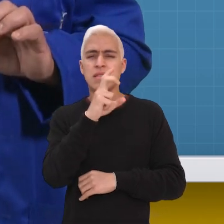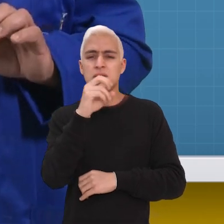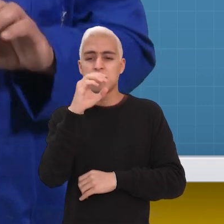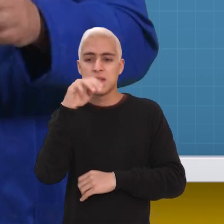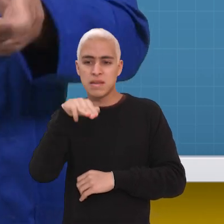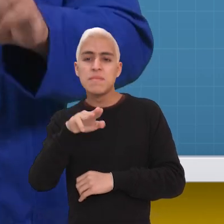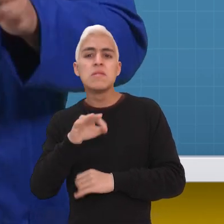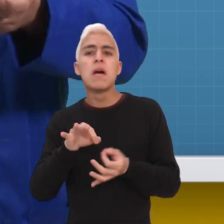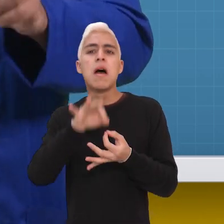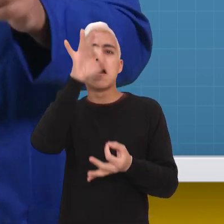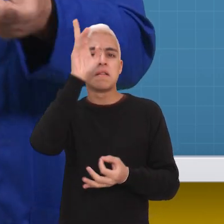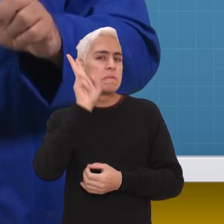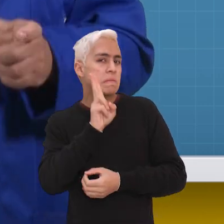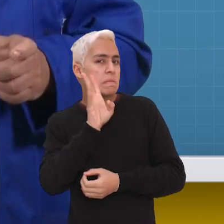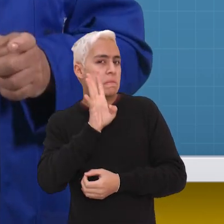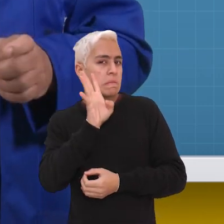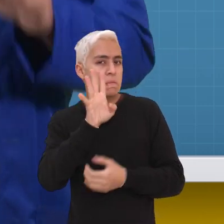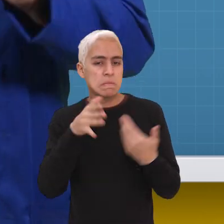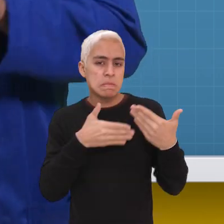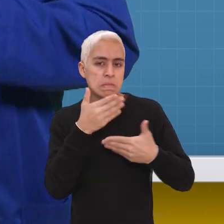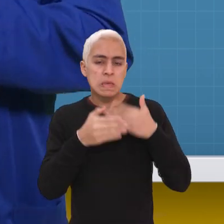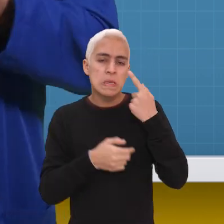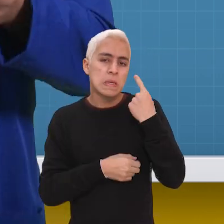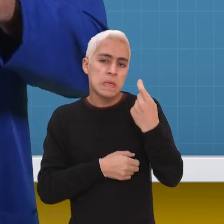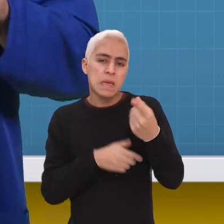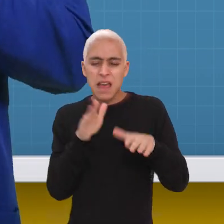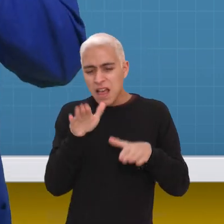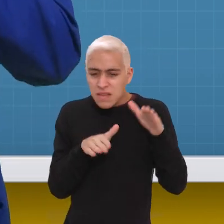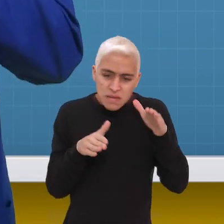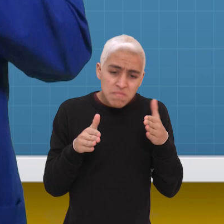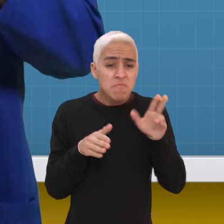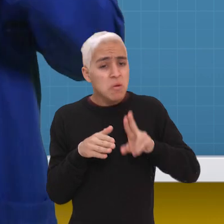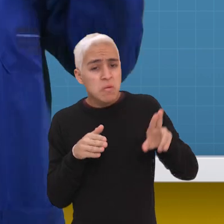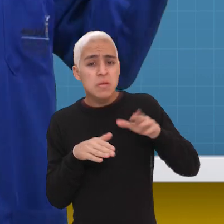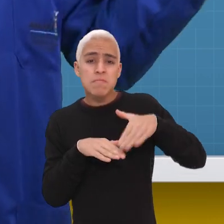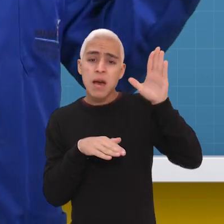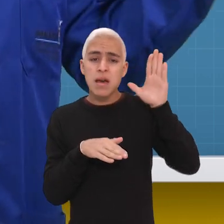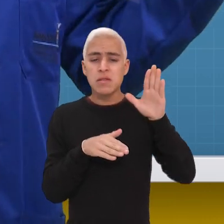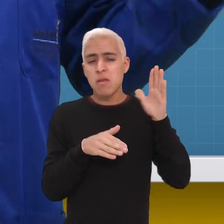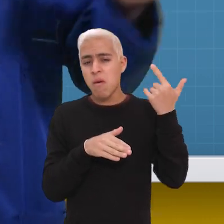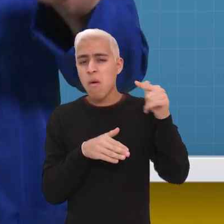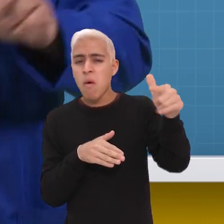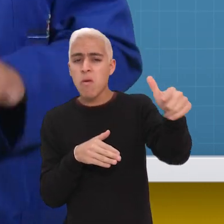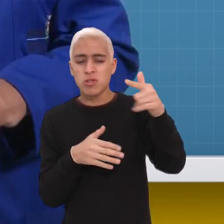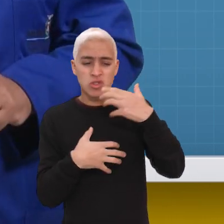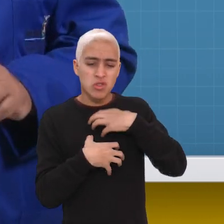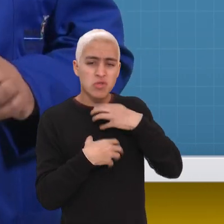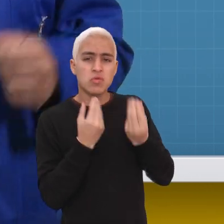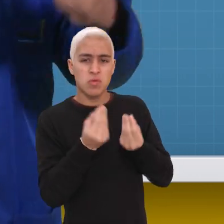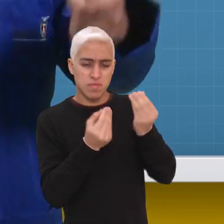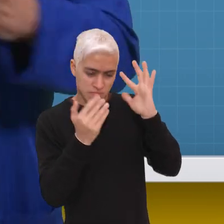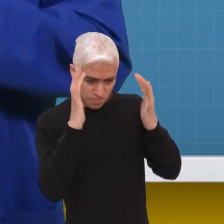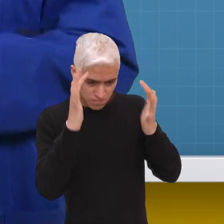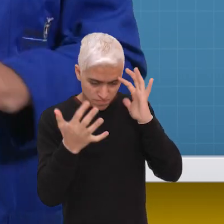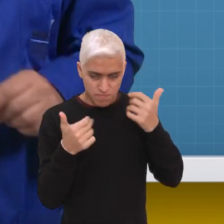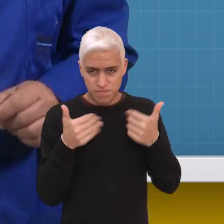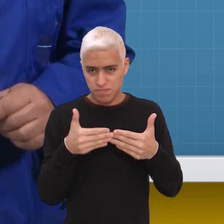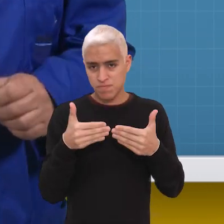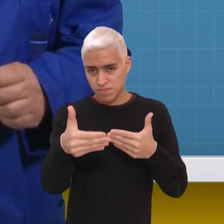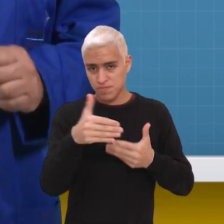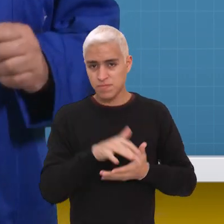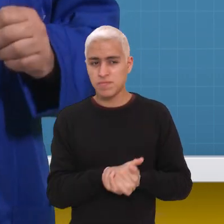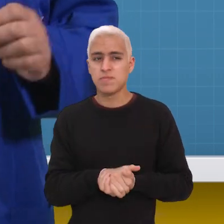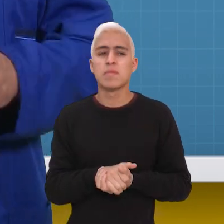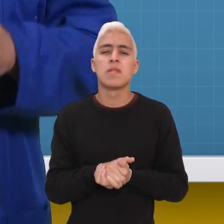de altura. Legal essa mudança de unidade, né? Interessante. Às vezes vai ser bastante útil em problemas diferentes desses, tá? Mas vamos seguir em